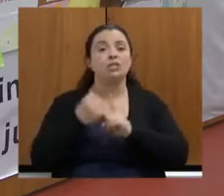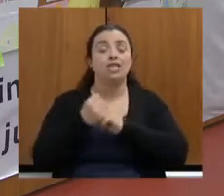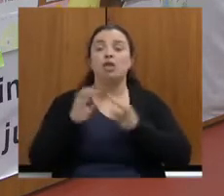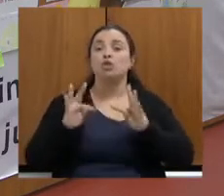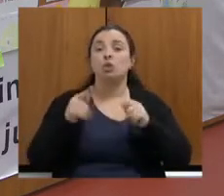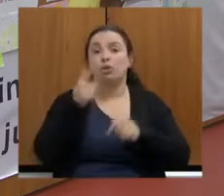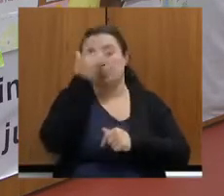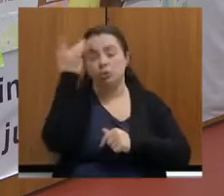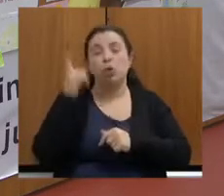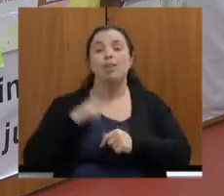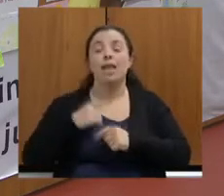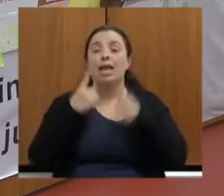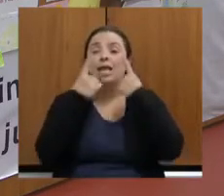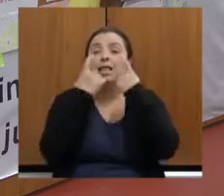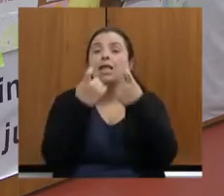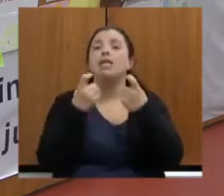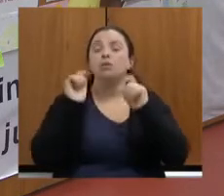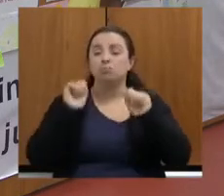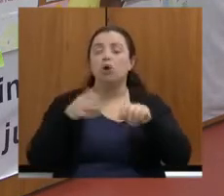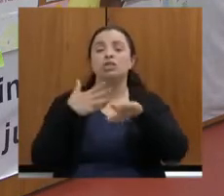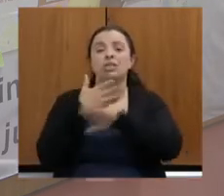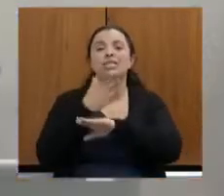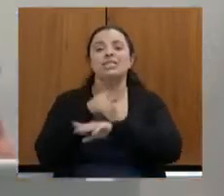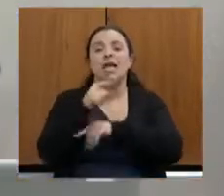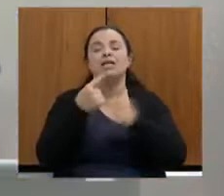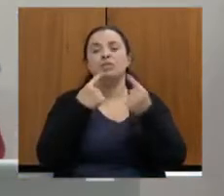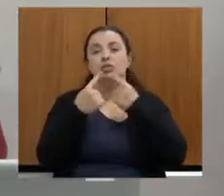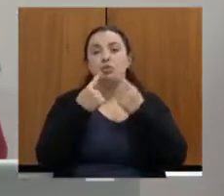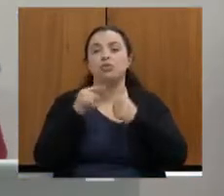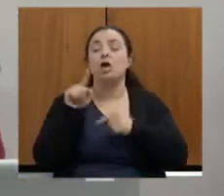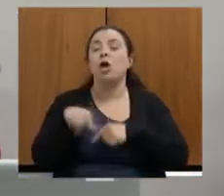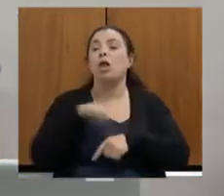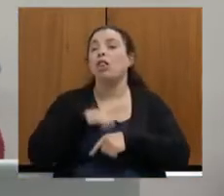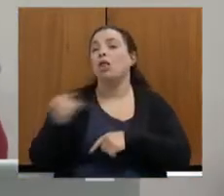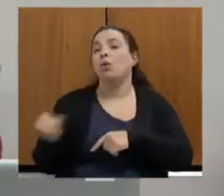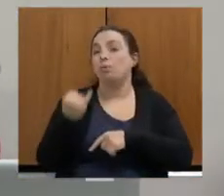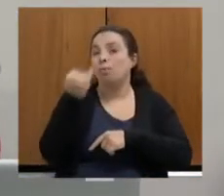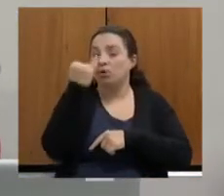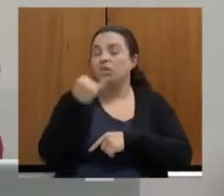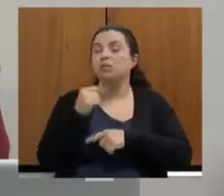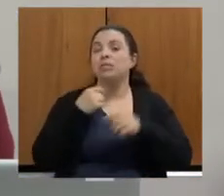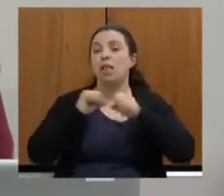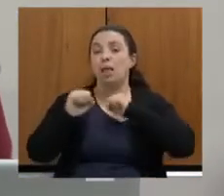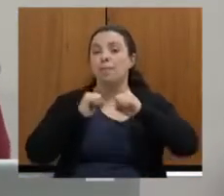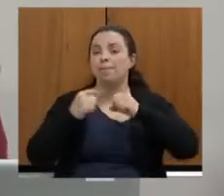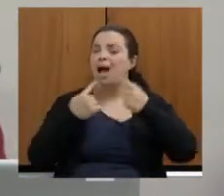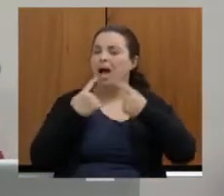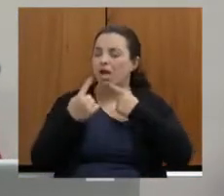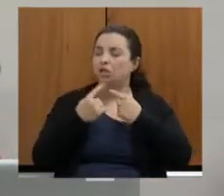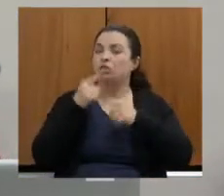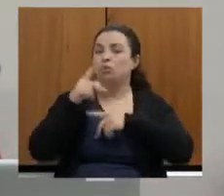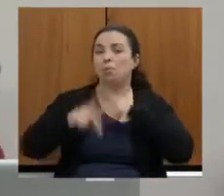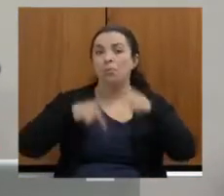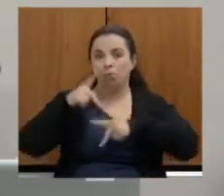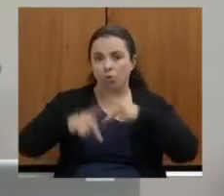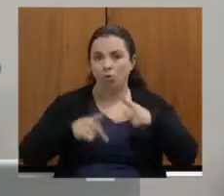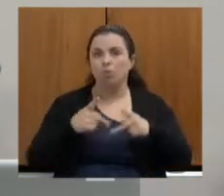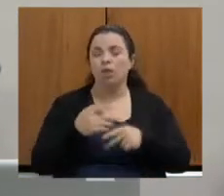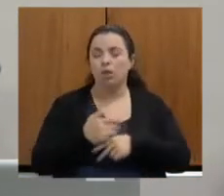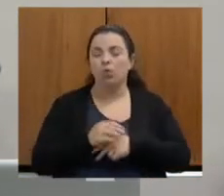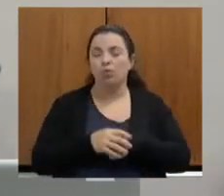ou quiser ter acesso a essa discussão Então acho que ela tem uma importância enquanto debate público Alguns encaminhamentos